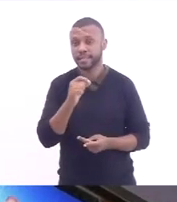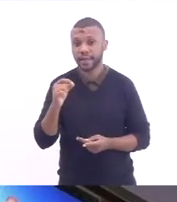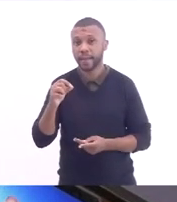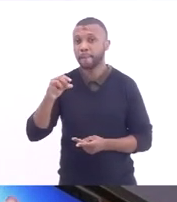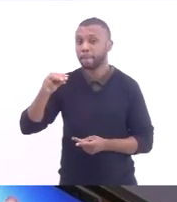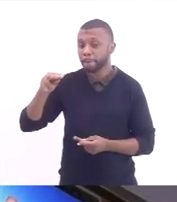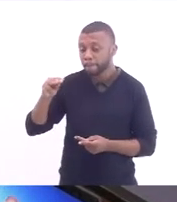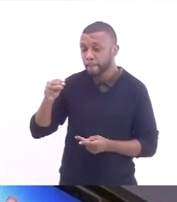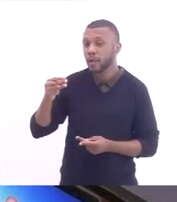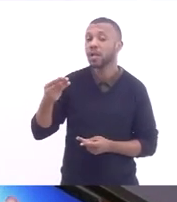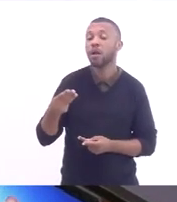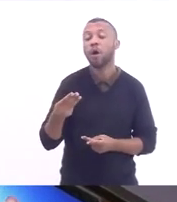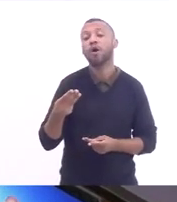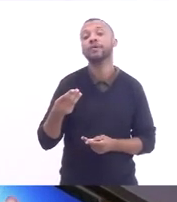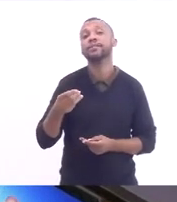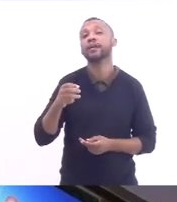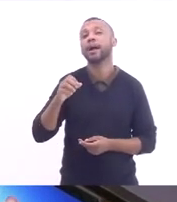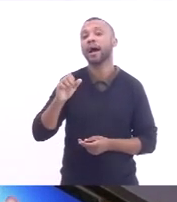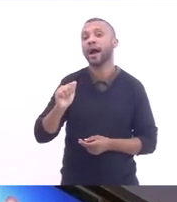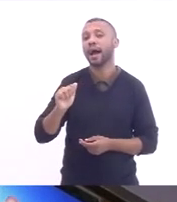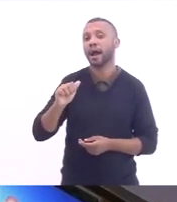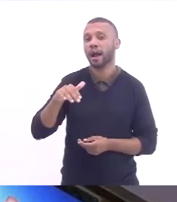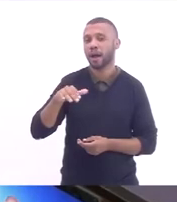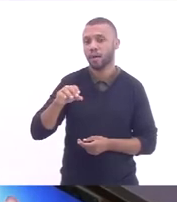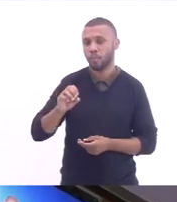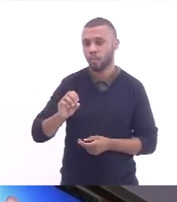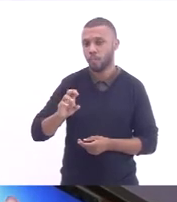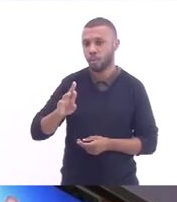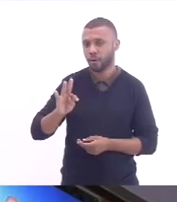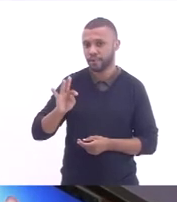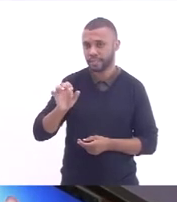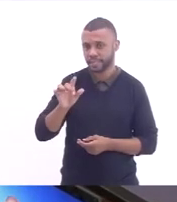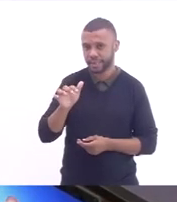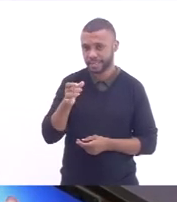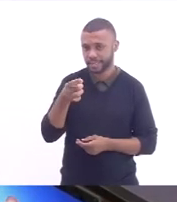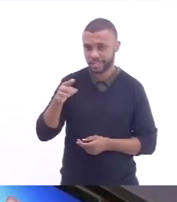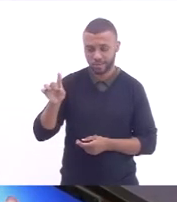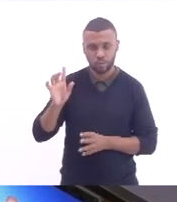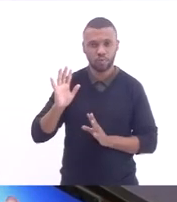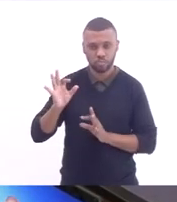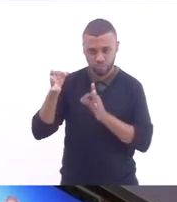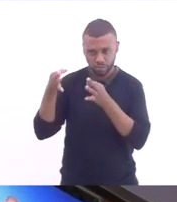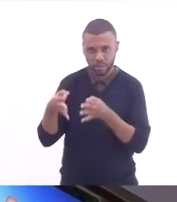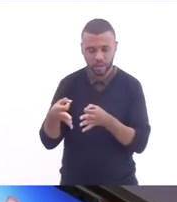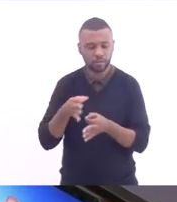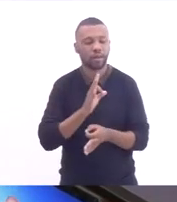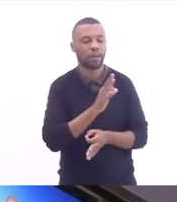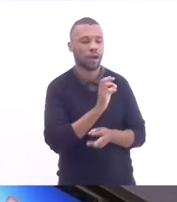de juros e 100 em média. De amortização, aproximadamente. Isso.